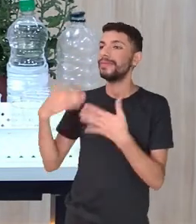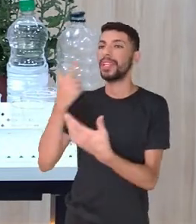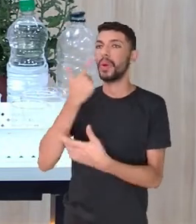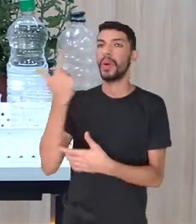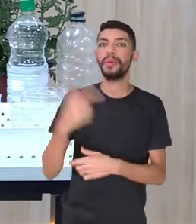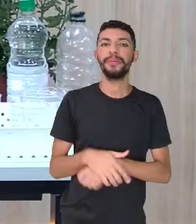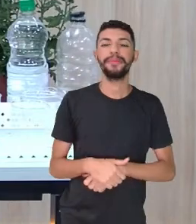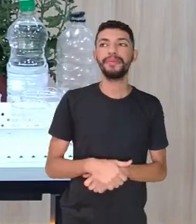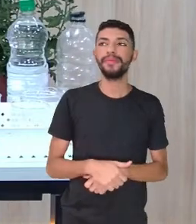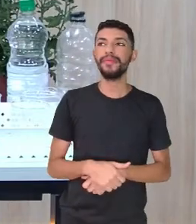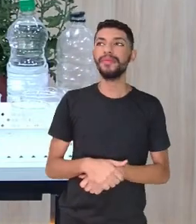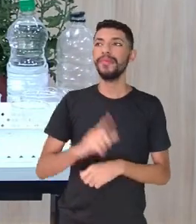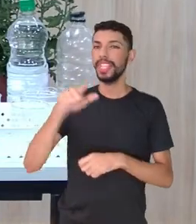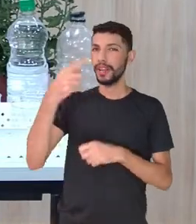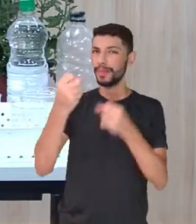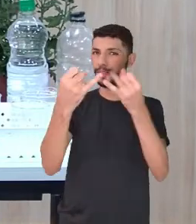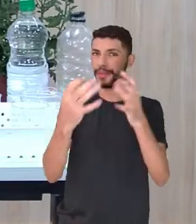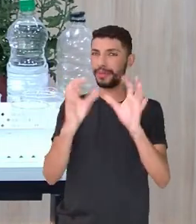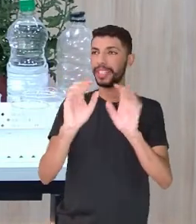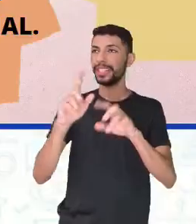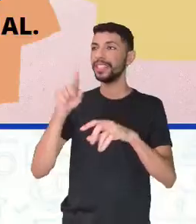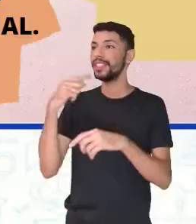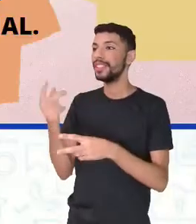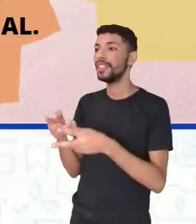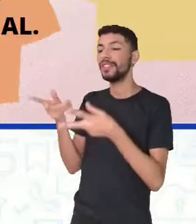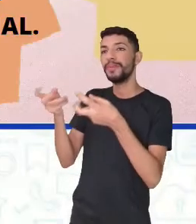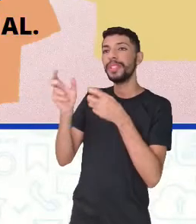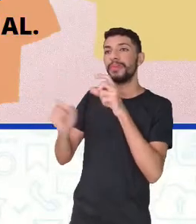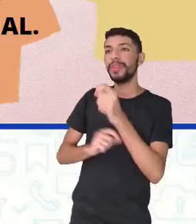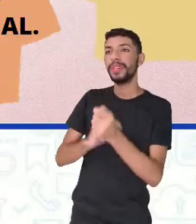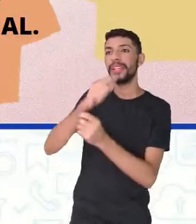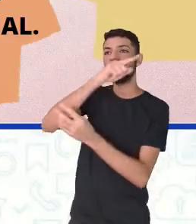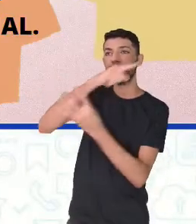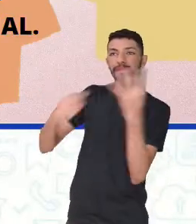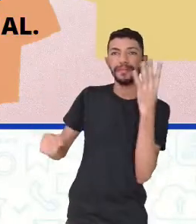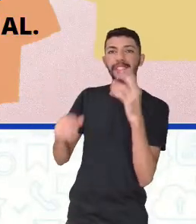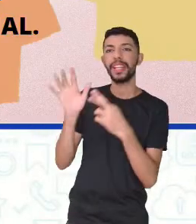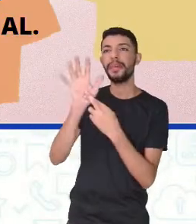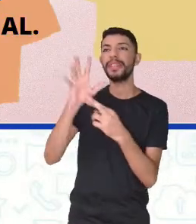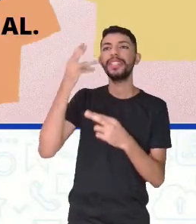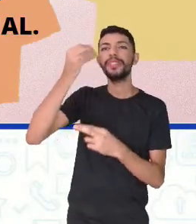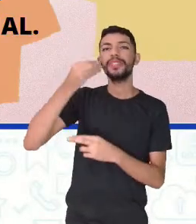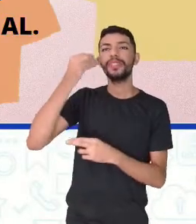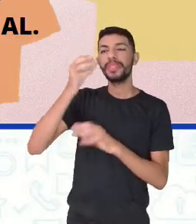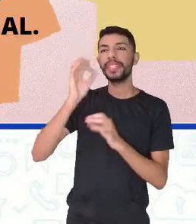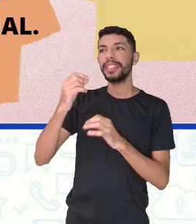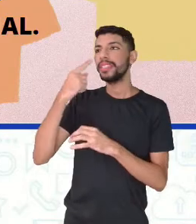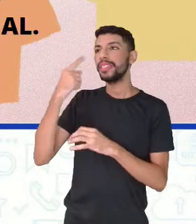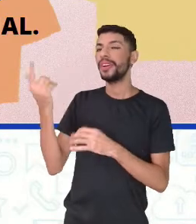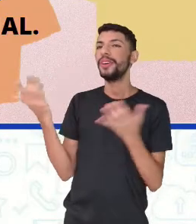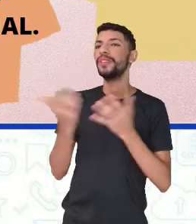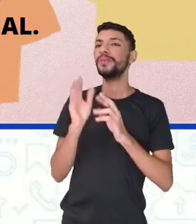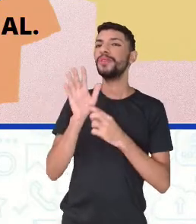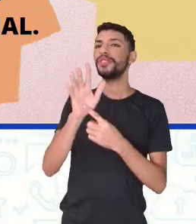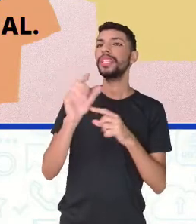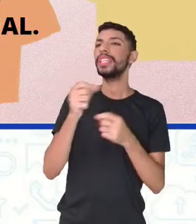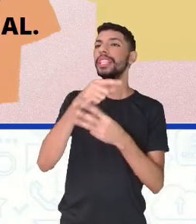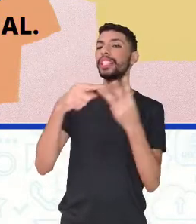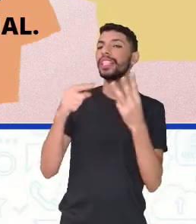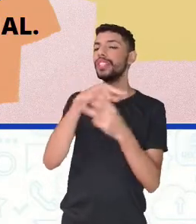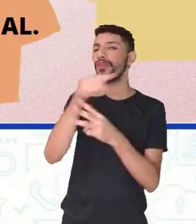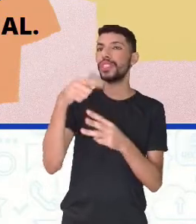né? E a gente está vendo aí esses três, vamos dizer assim, essas representações. Hoje eu trouxe 3 que vocês